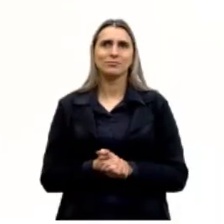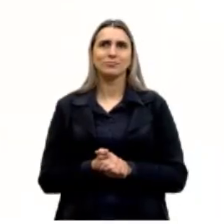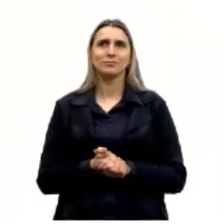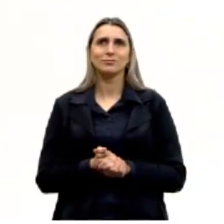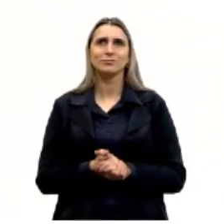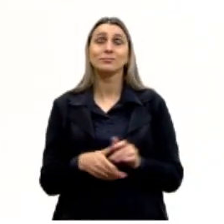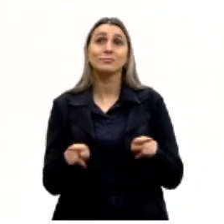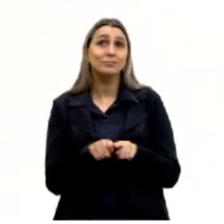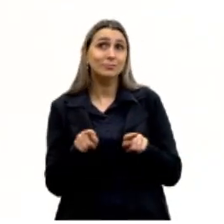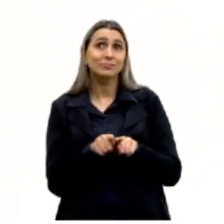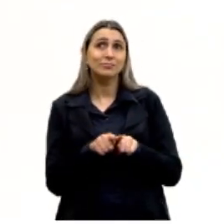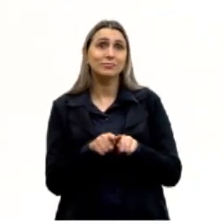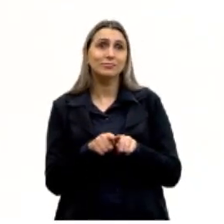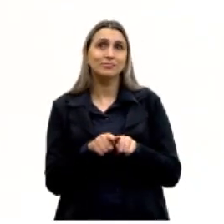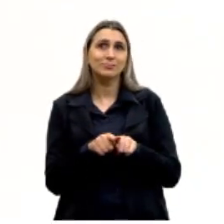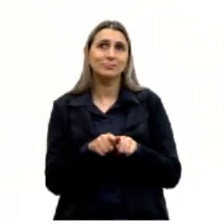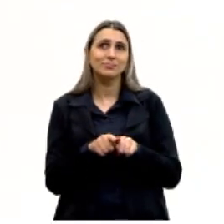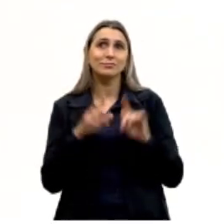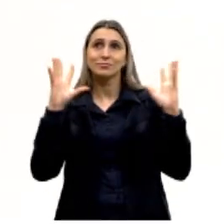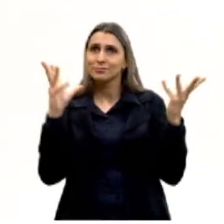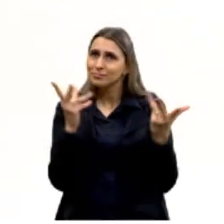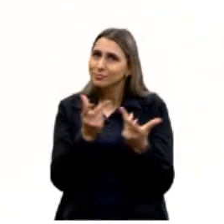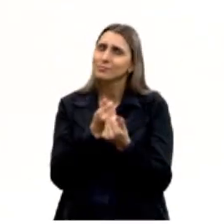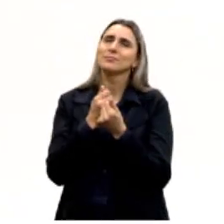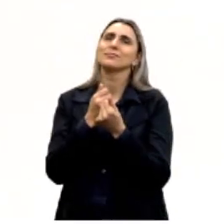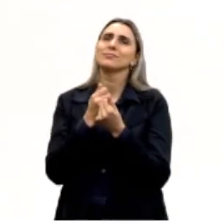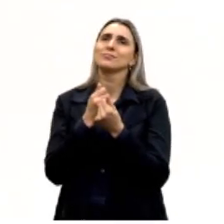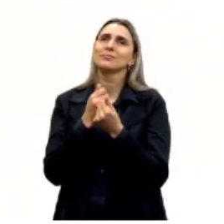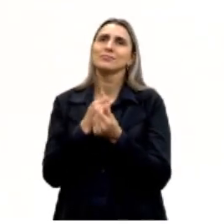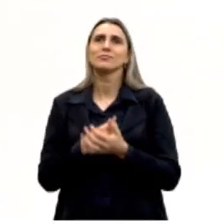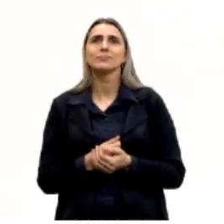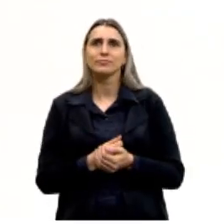Oi e aí veio esta maravilhosa